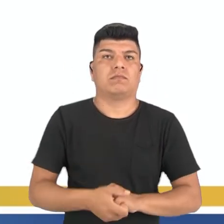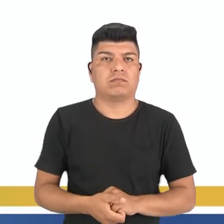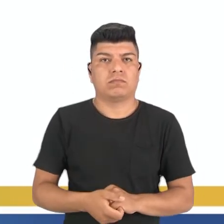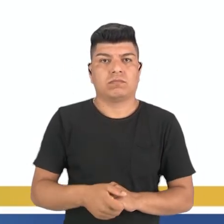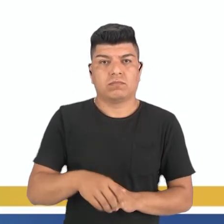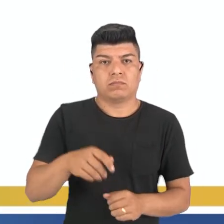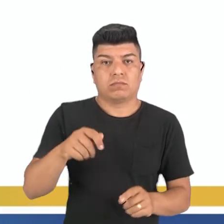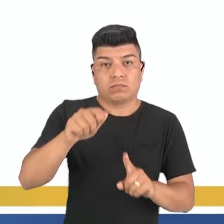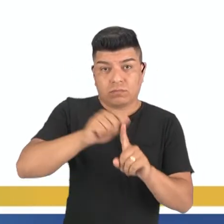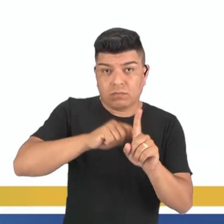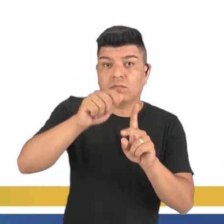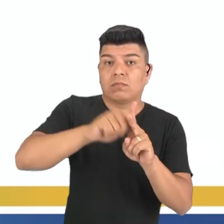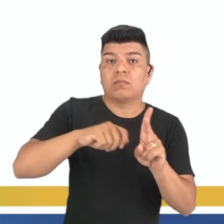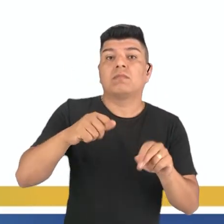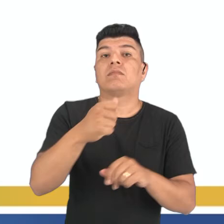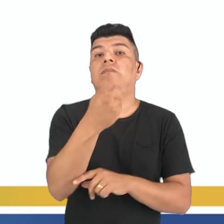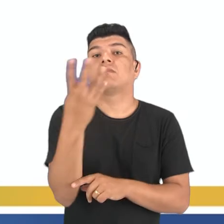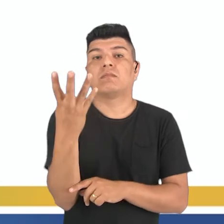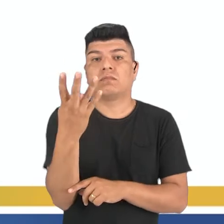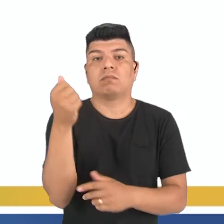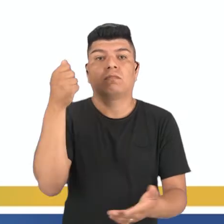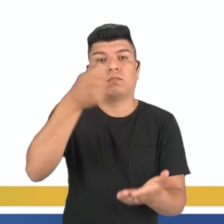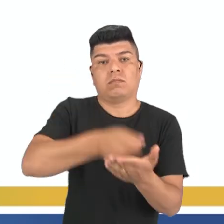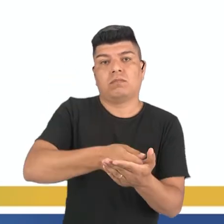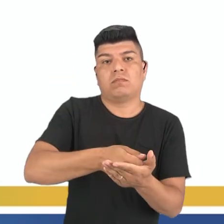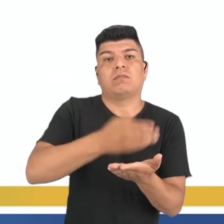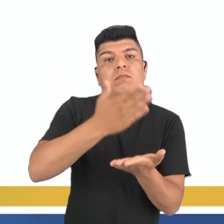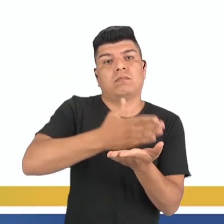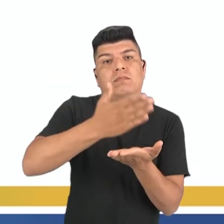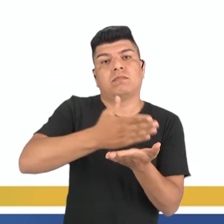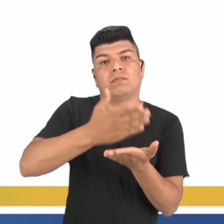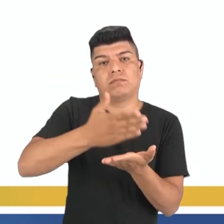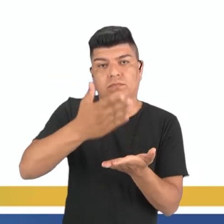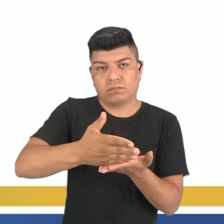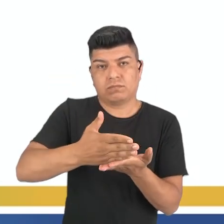mês, certo? E o valor e o total de prestações são